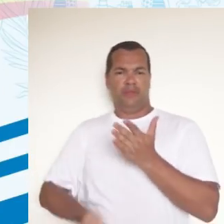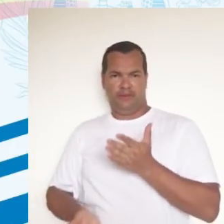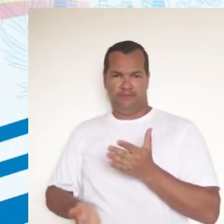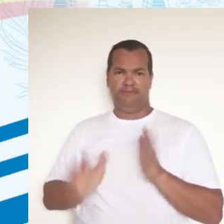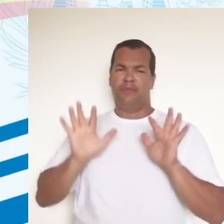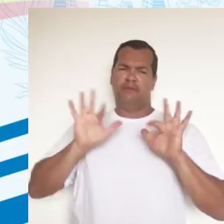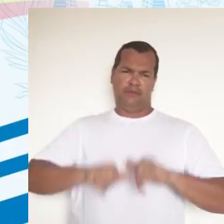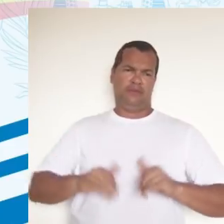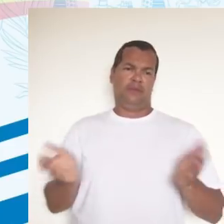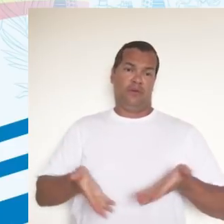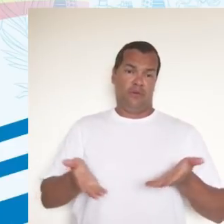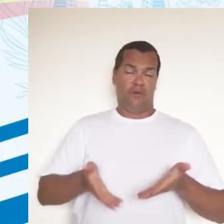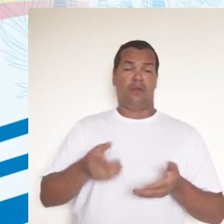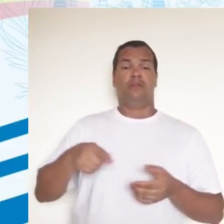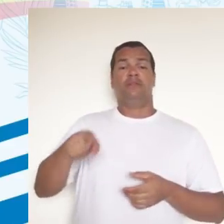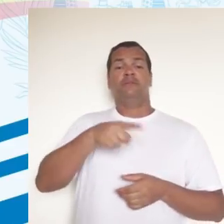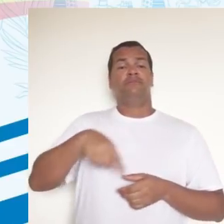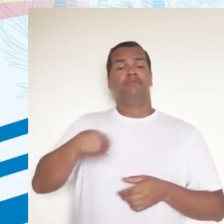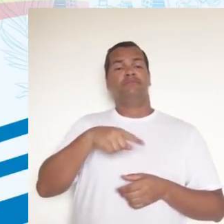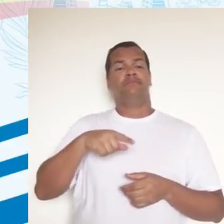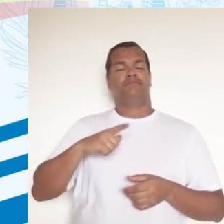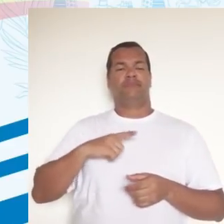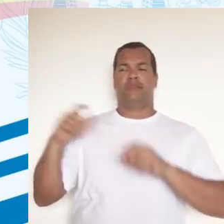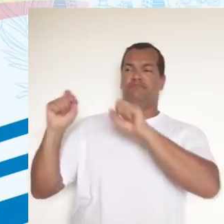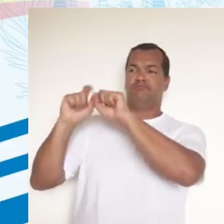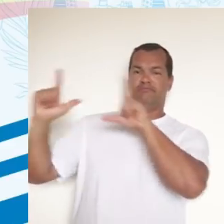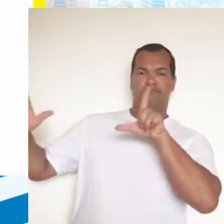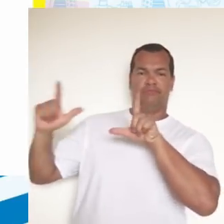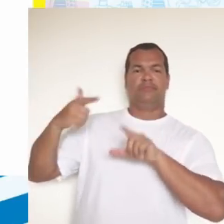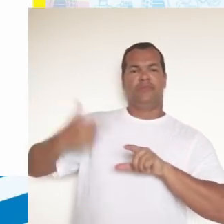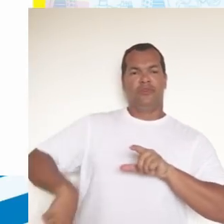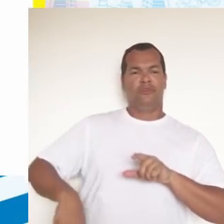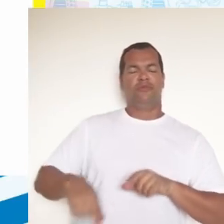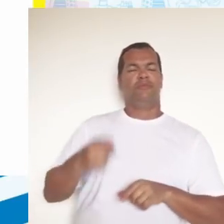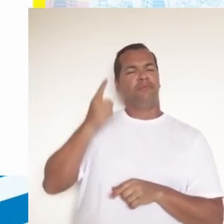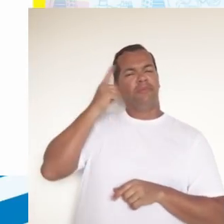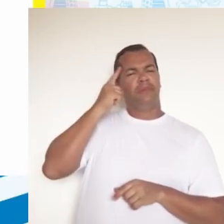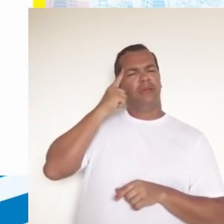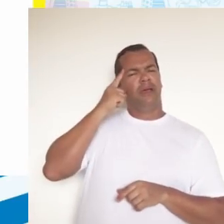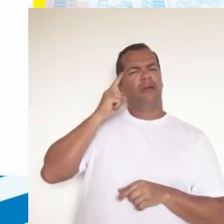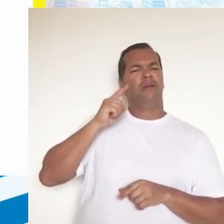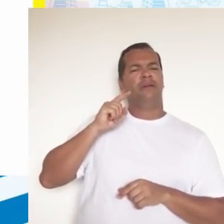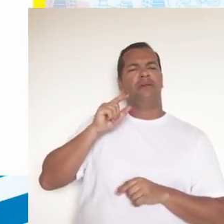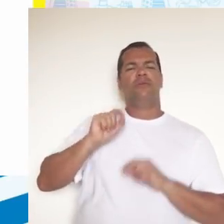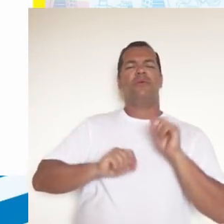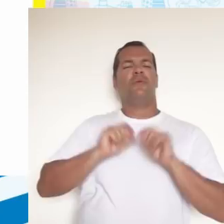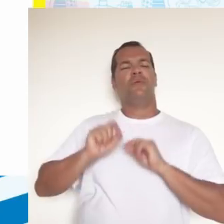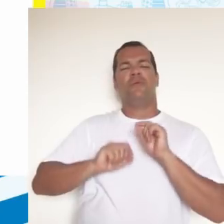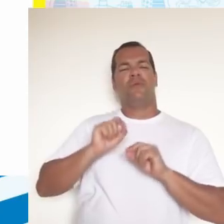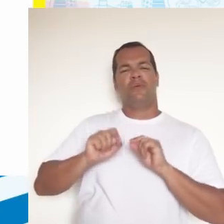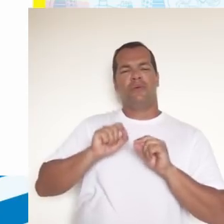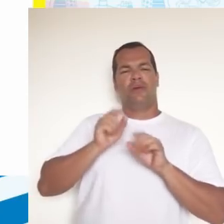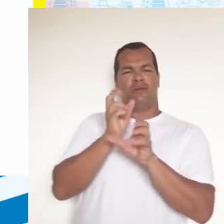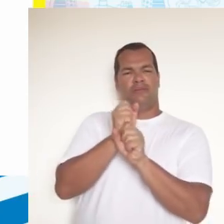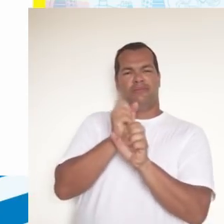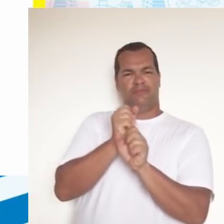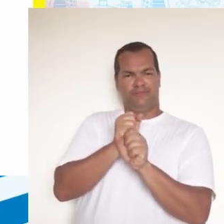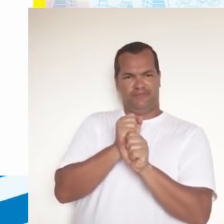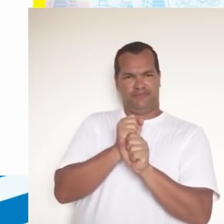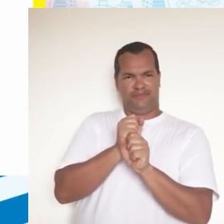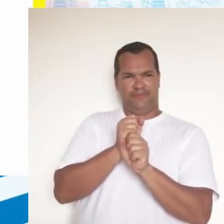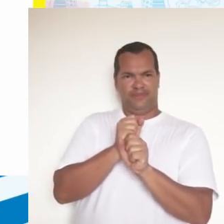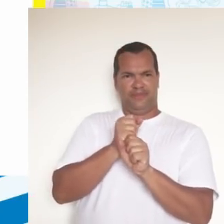parte, conforme a imagem que aparece na sua tela, eu gostaria também de pensar a última das operações que